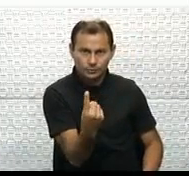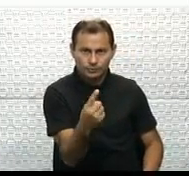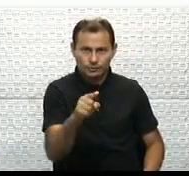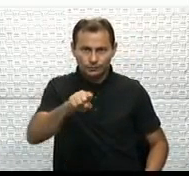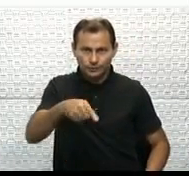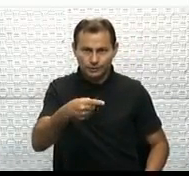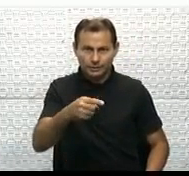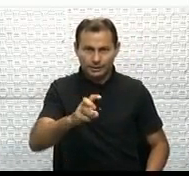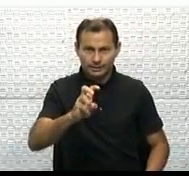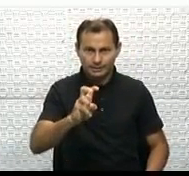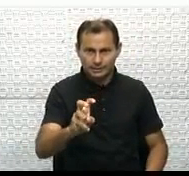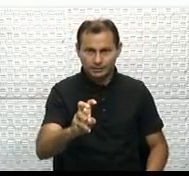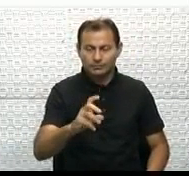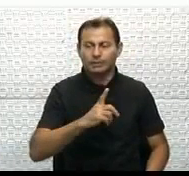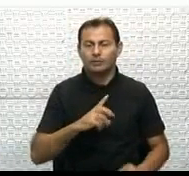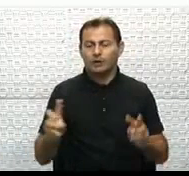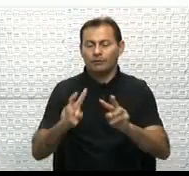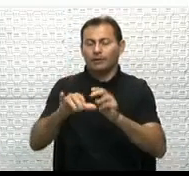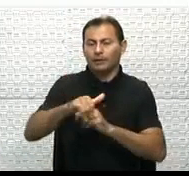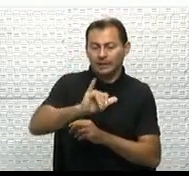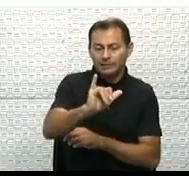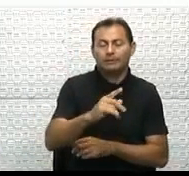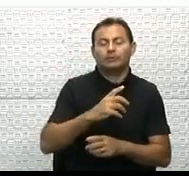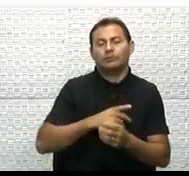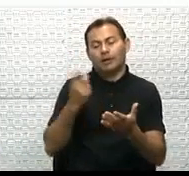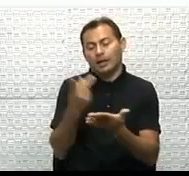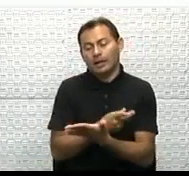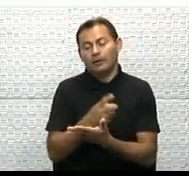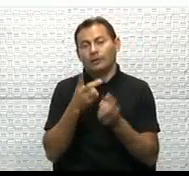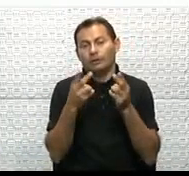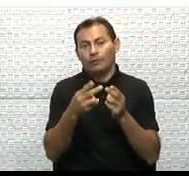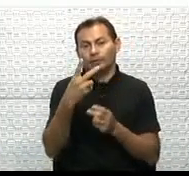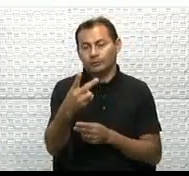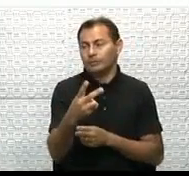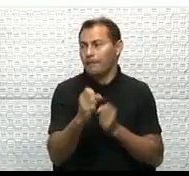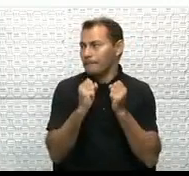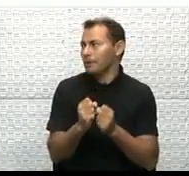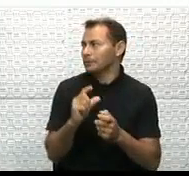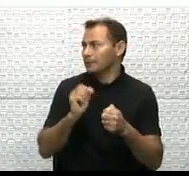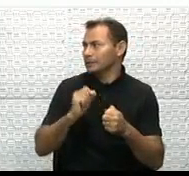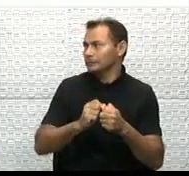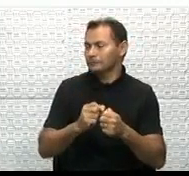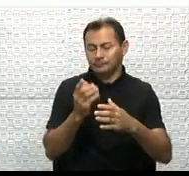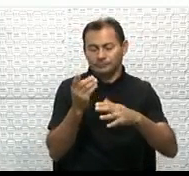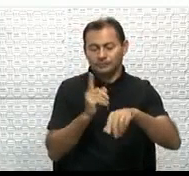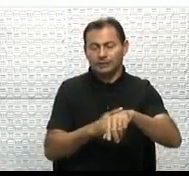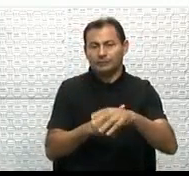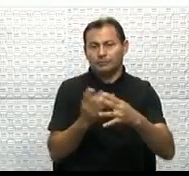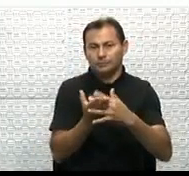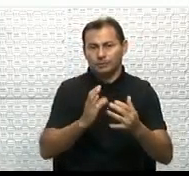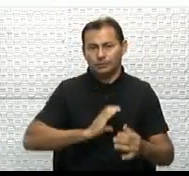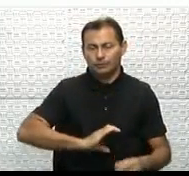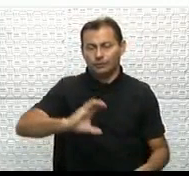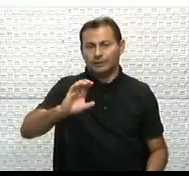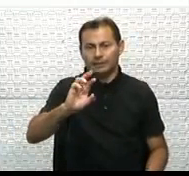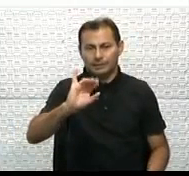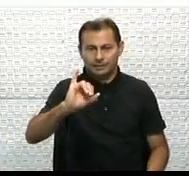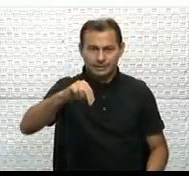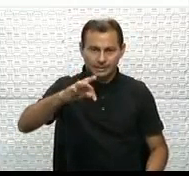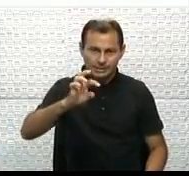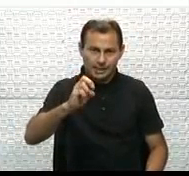161,5. Eu tenho esse valor y e tenho que a margem de erro é igual a 2, já posso construir o intervalo de confiança.